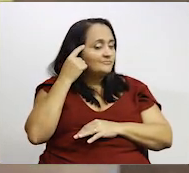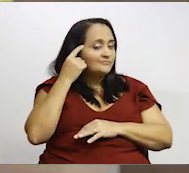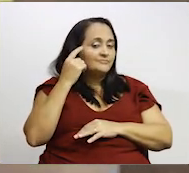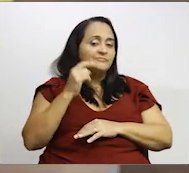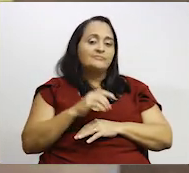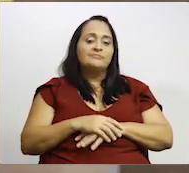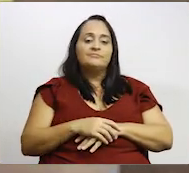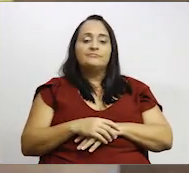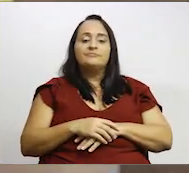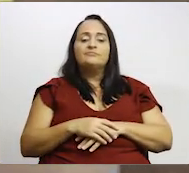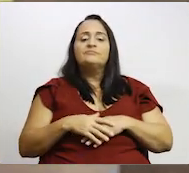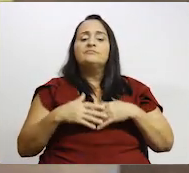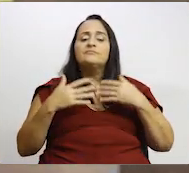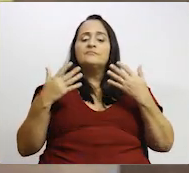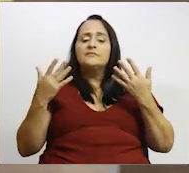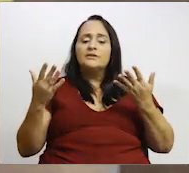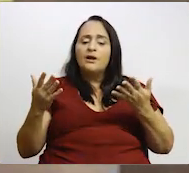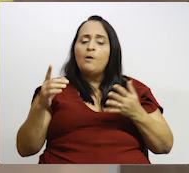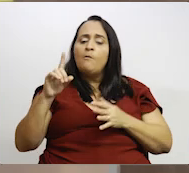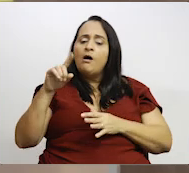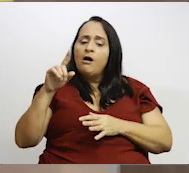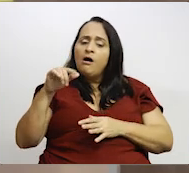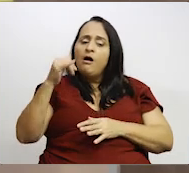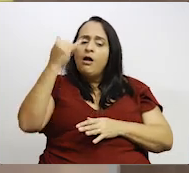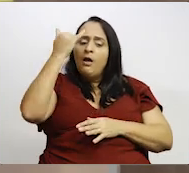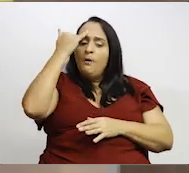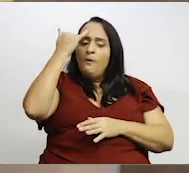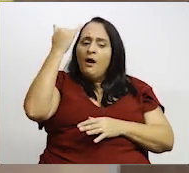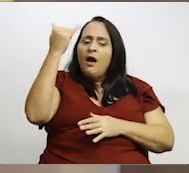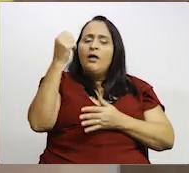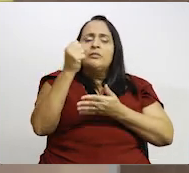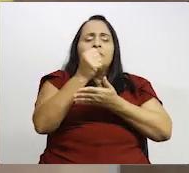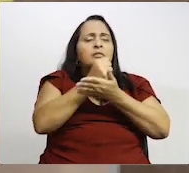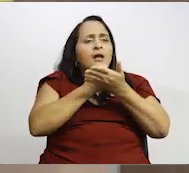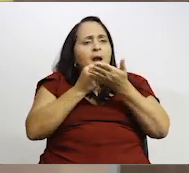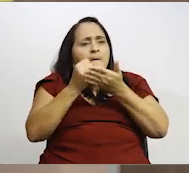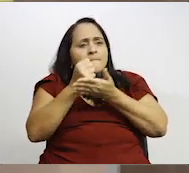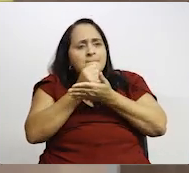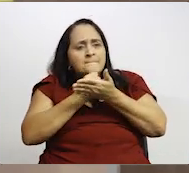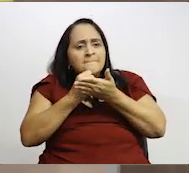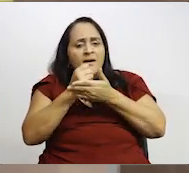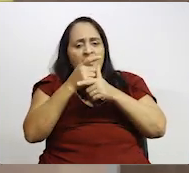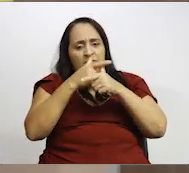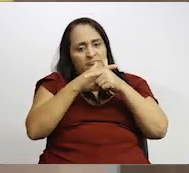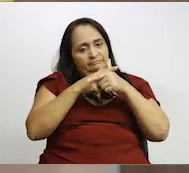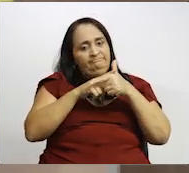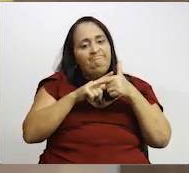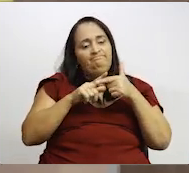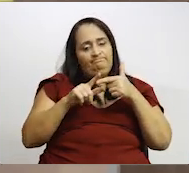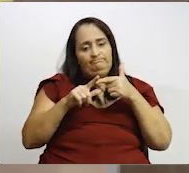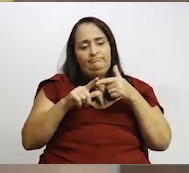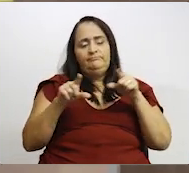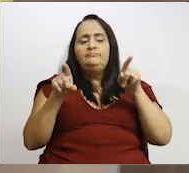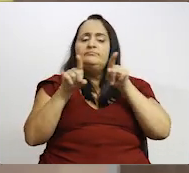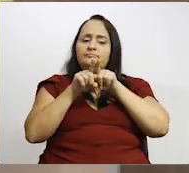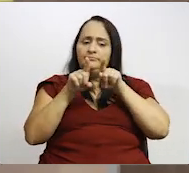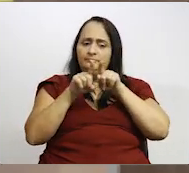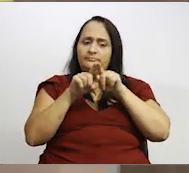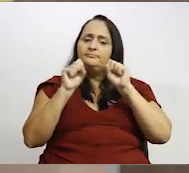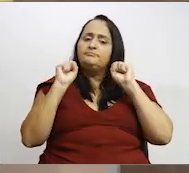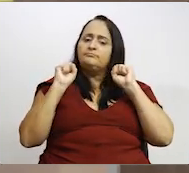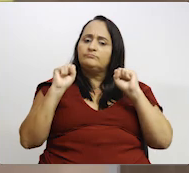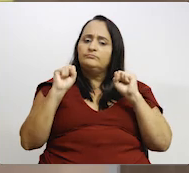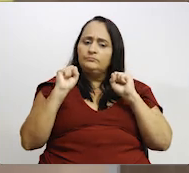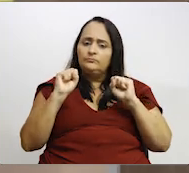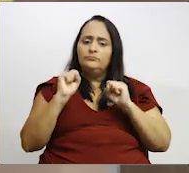de cabeça, tá? Então, isso é uma ideia básica de divisão. E a gente pode pensar isso também como